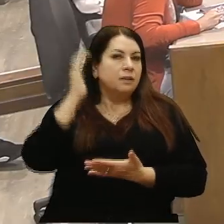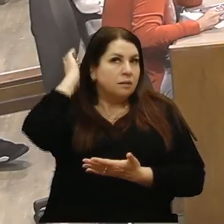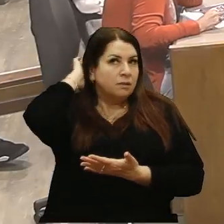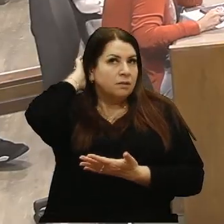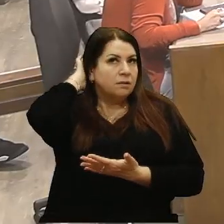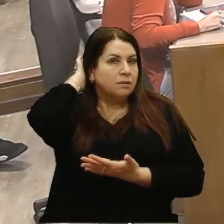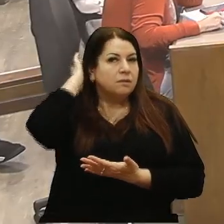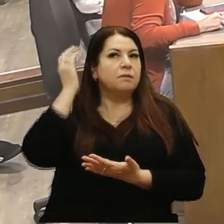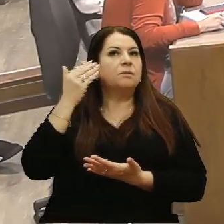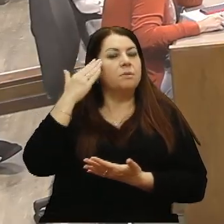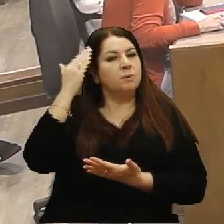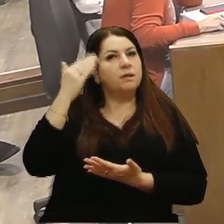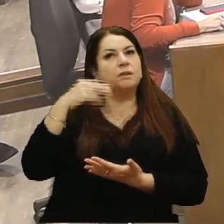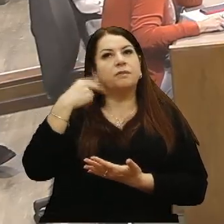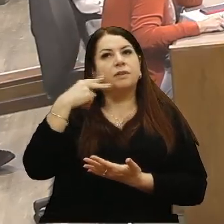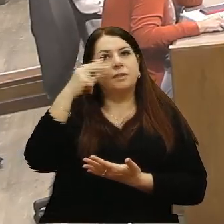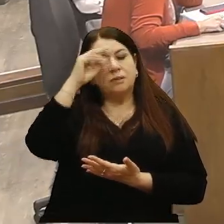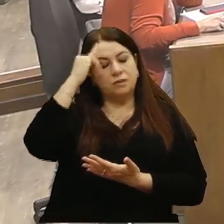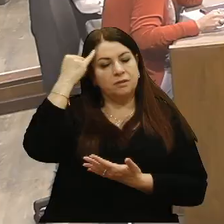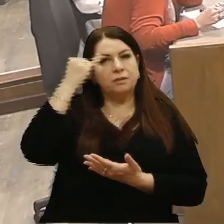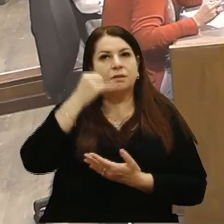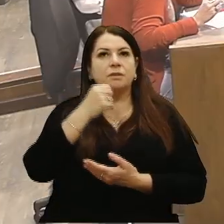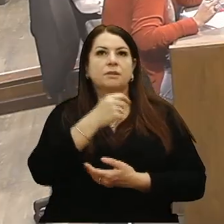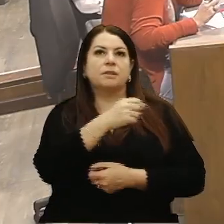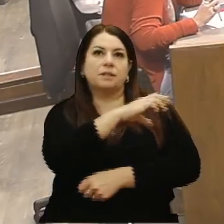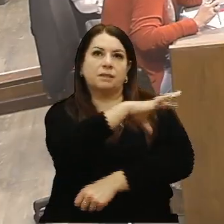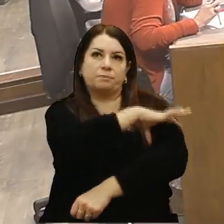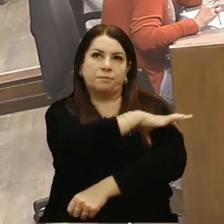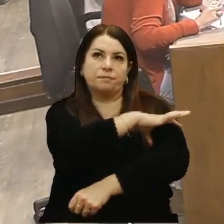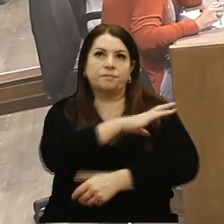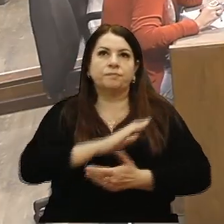Obrigado, vereador D'Ambrosio. Próximo inscrito, vereador Capitão Ramon.